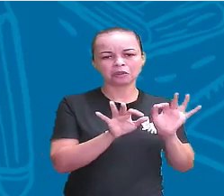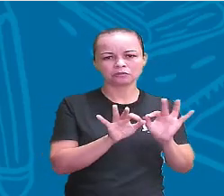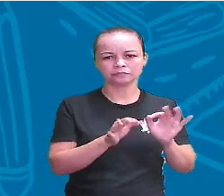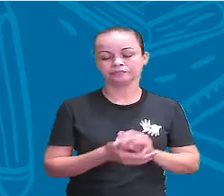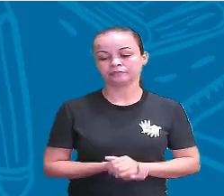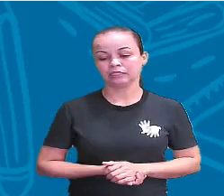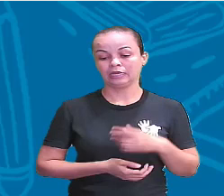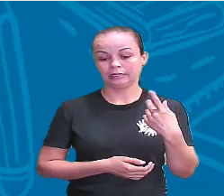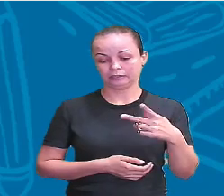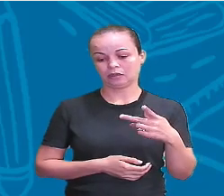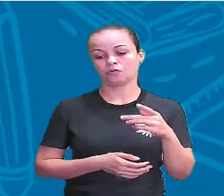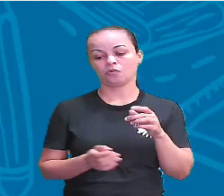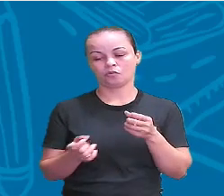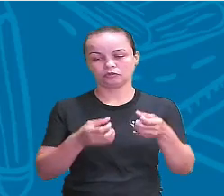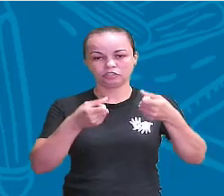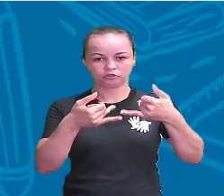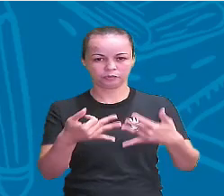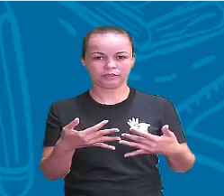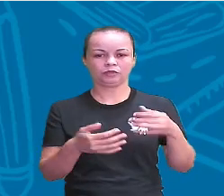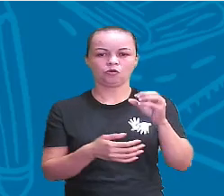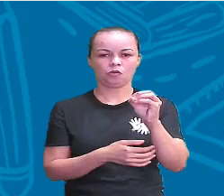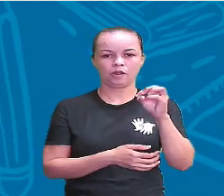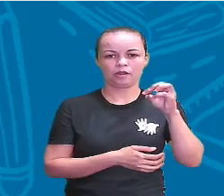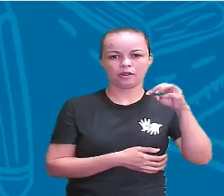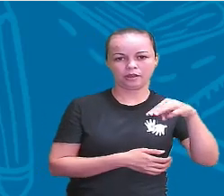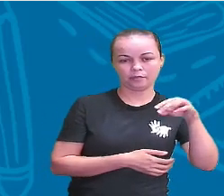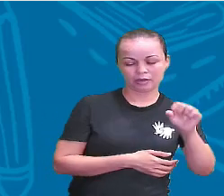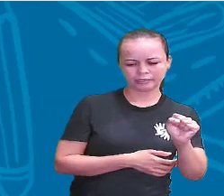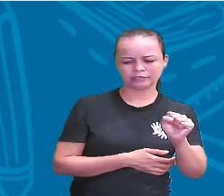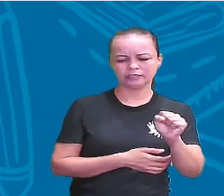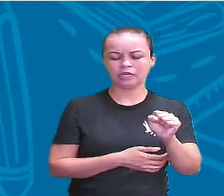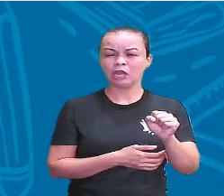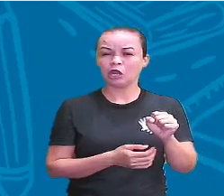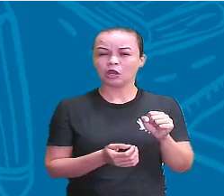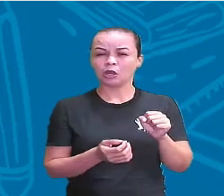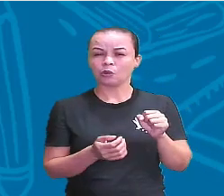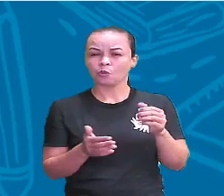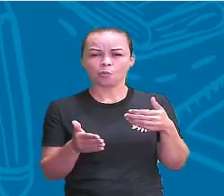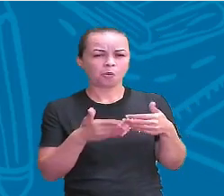da Saúde, né, qualquer alteração no nosso bem-estar,